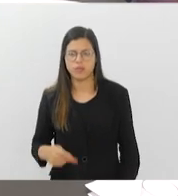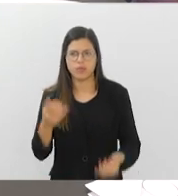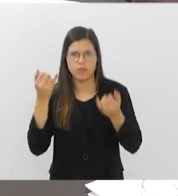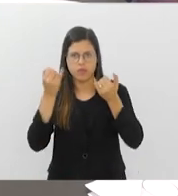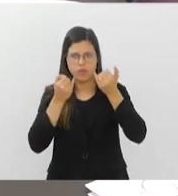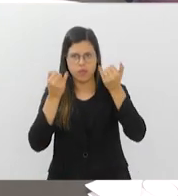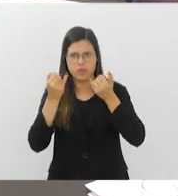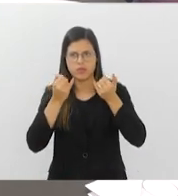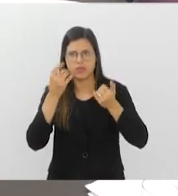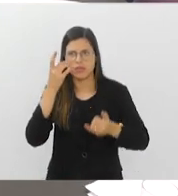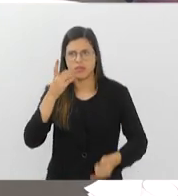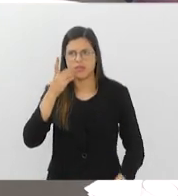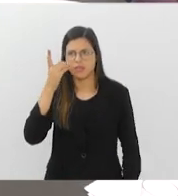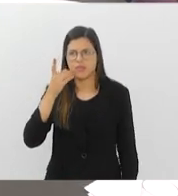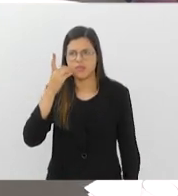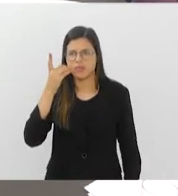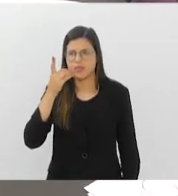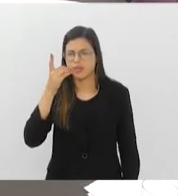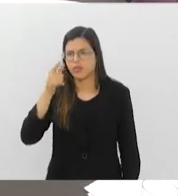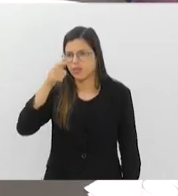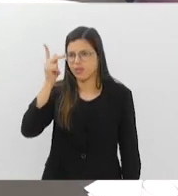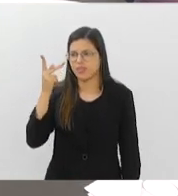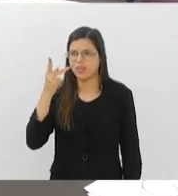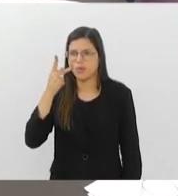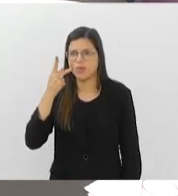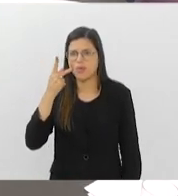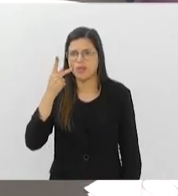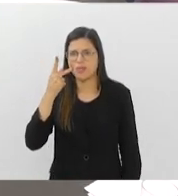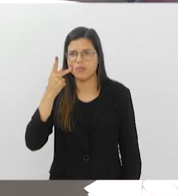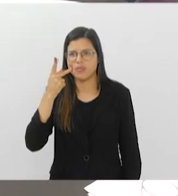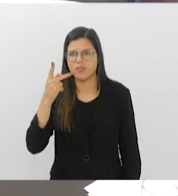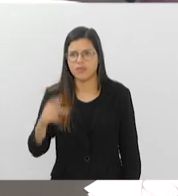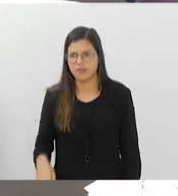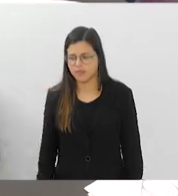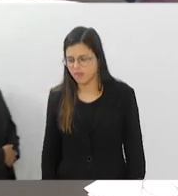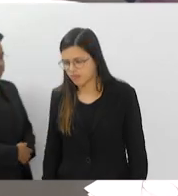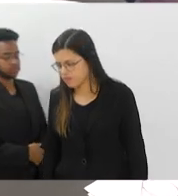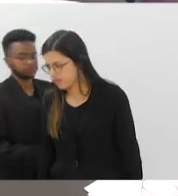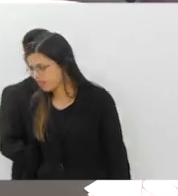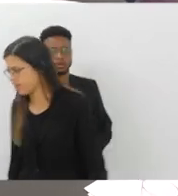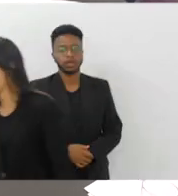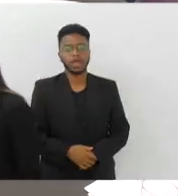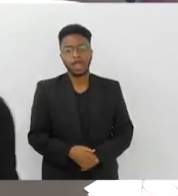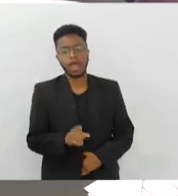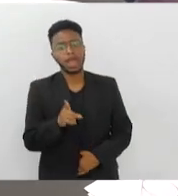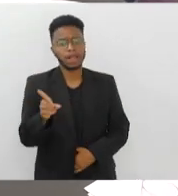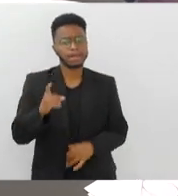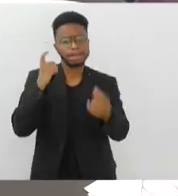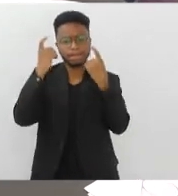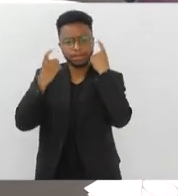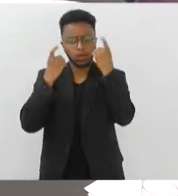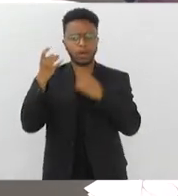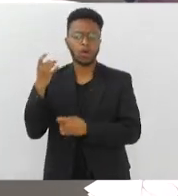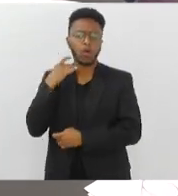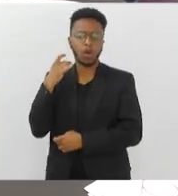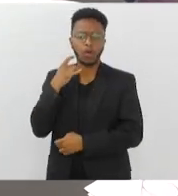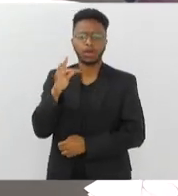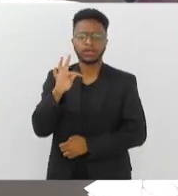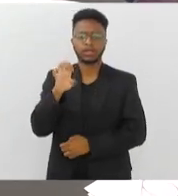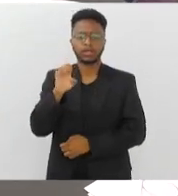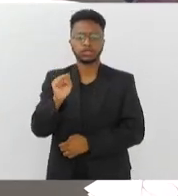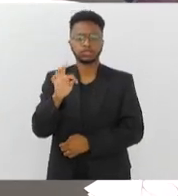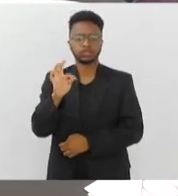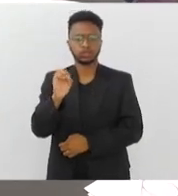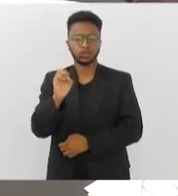ao deputado Luiz Paulo, preocupado com a testosterona, que há uma situação muito... Eu tenho que me preocupar com a